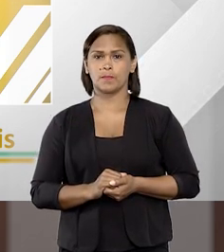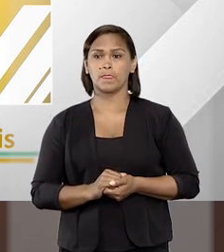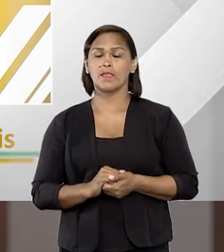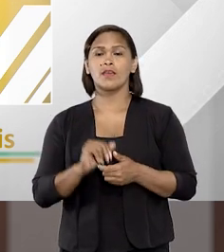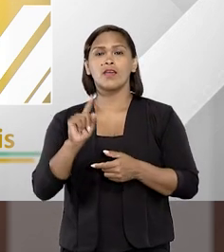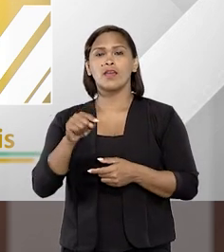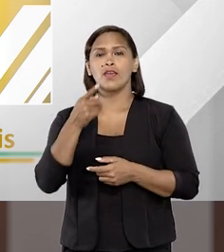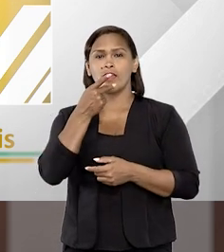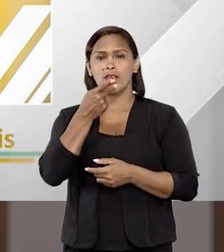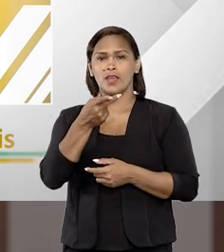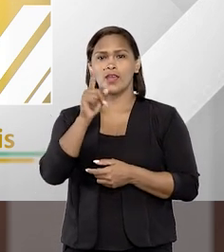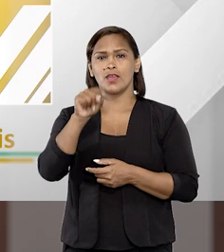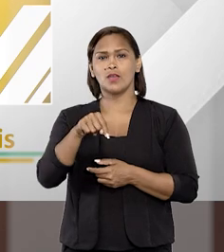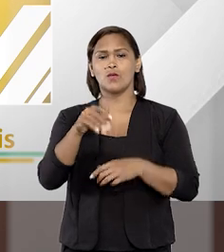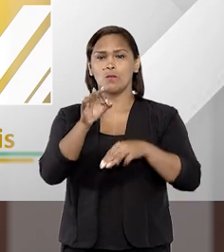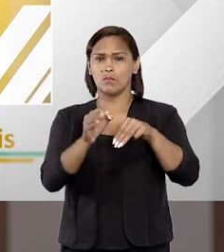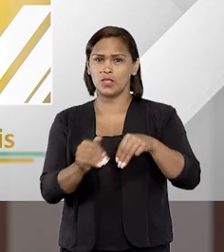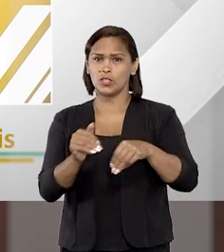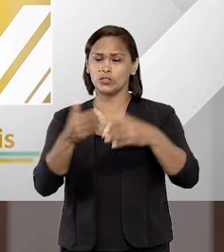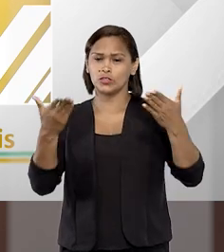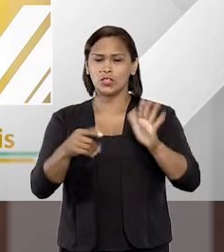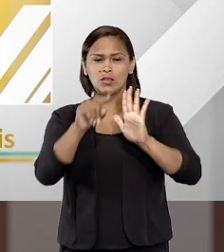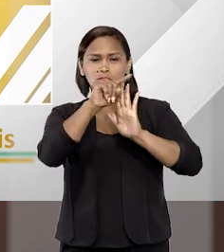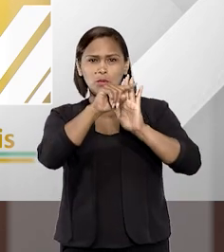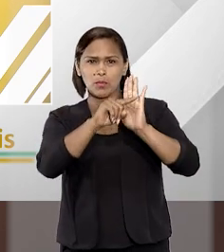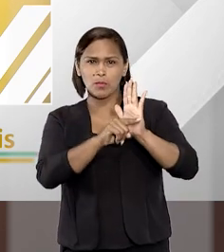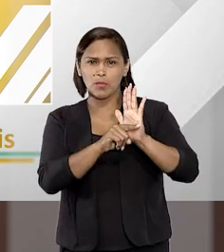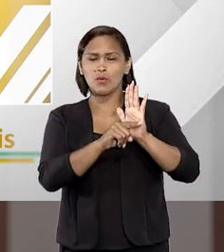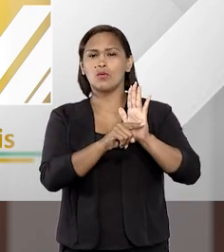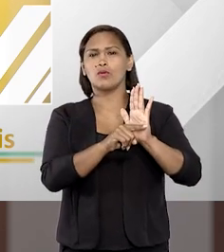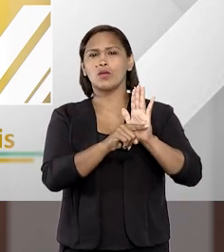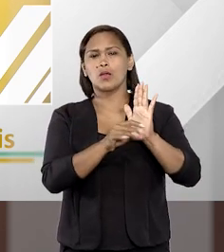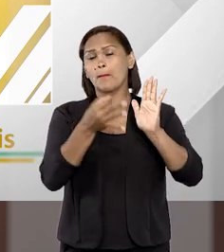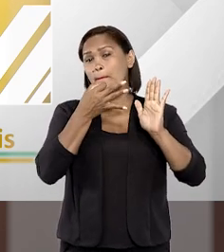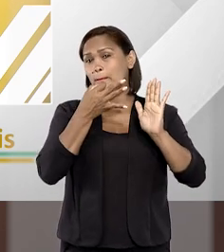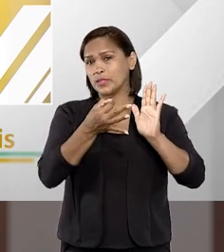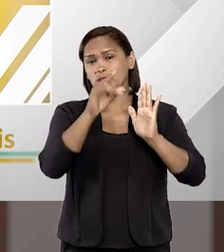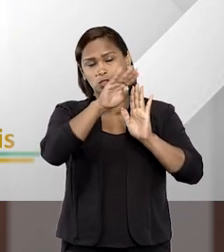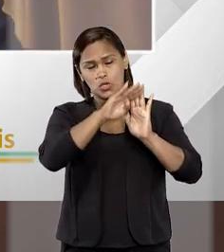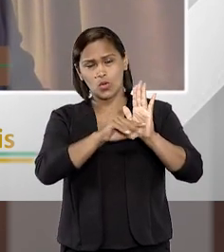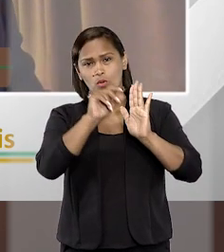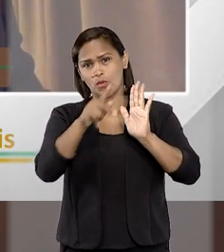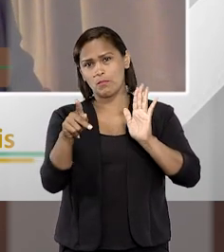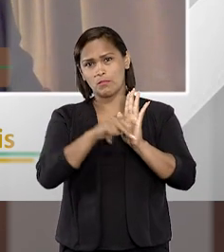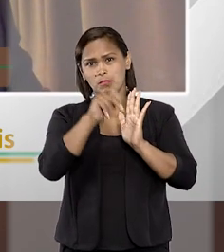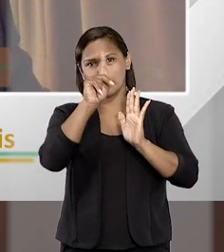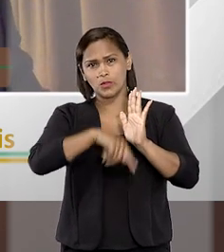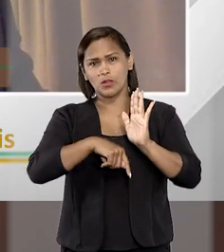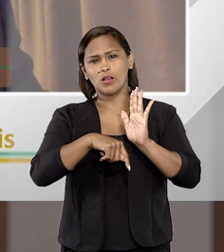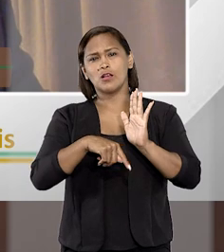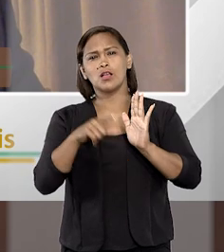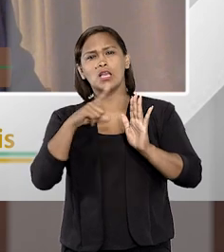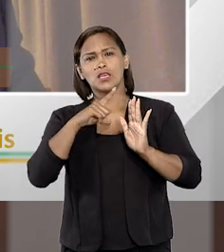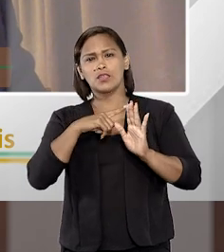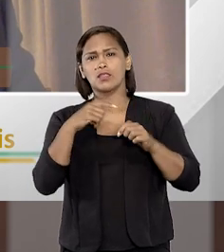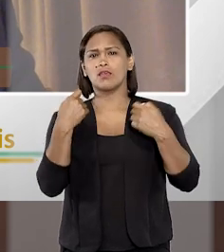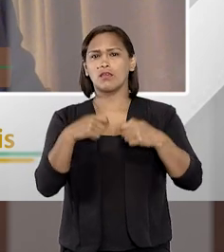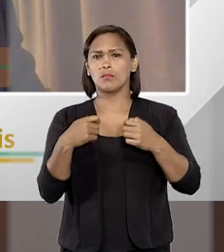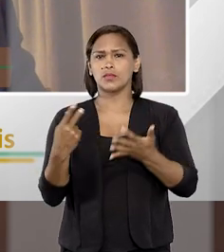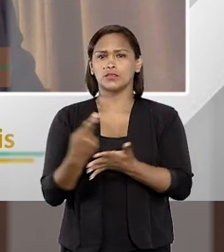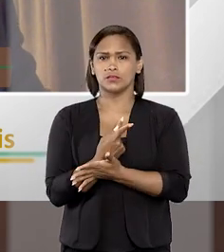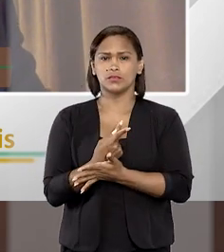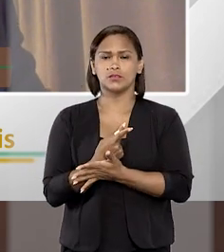Thiago omnitect já nos trouxe algumas pistas sobre algumas imprecisões